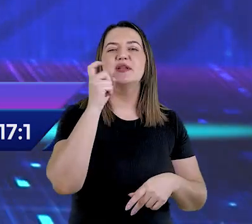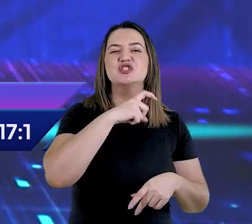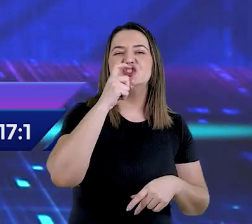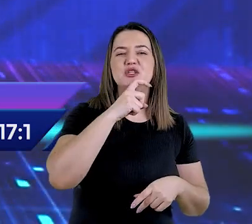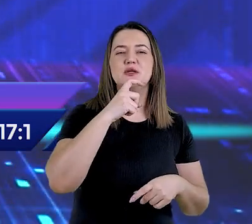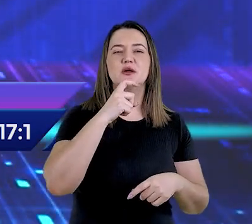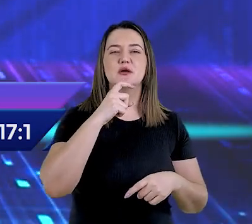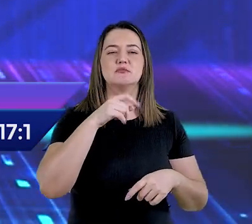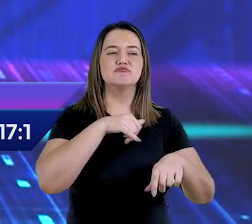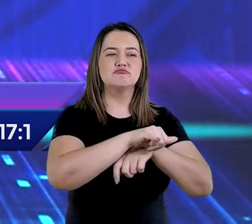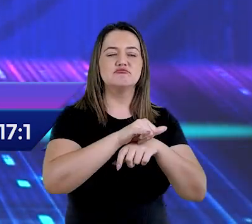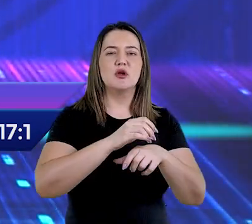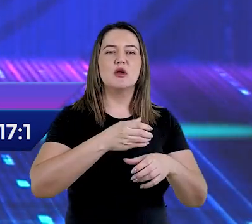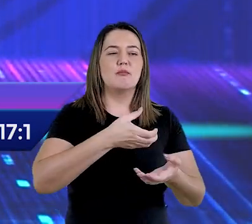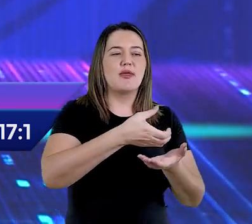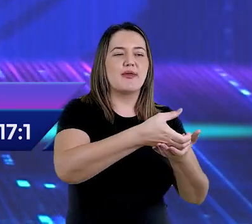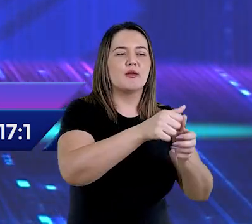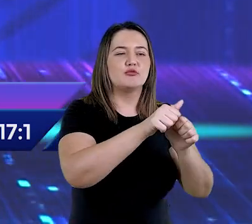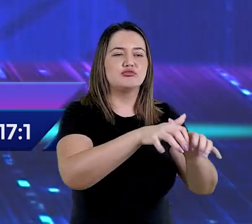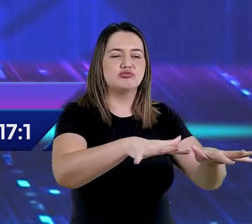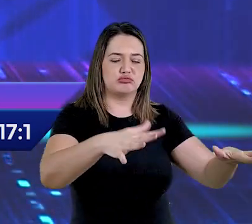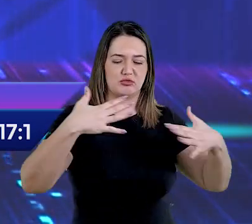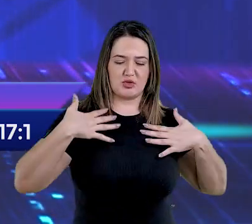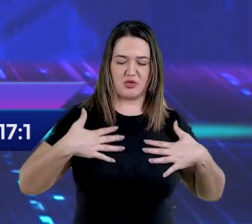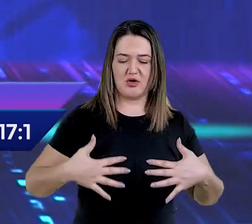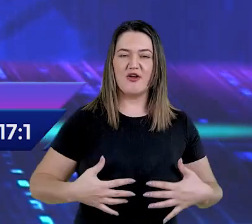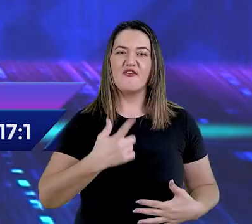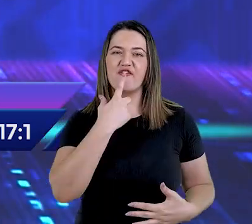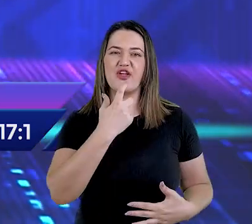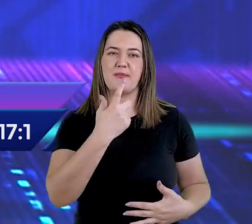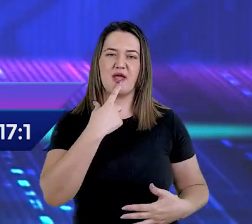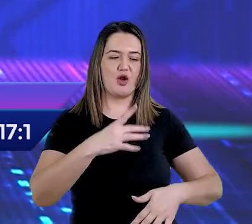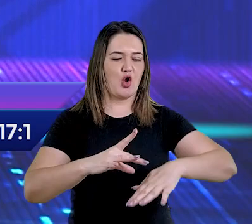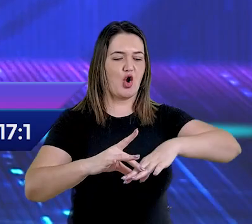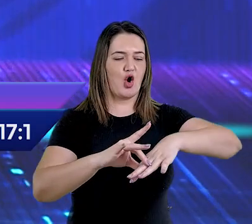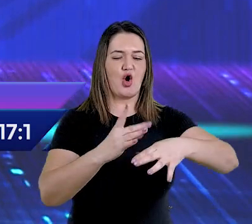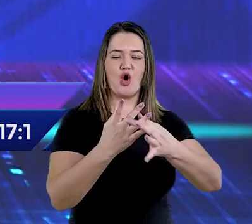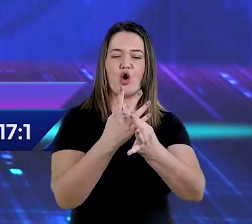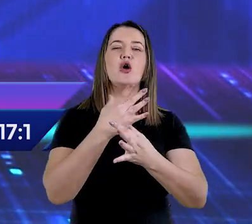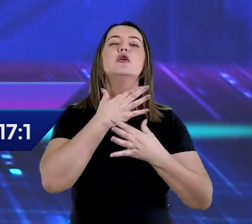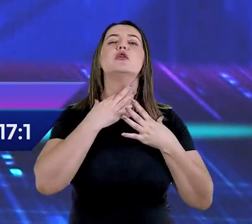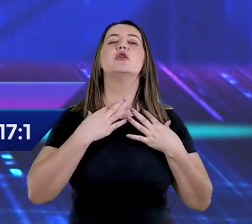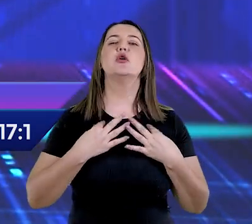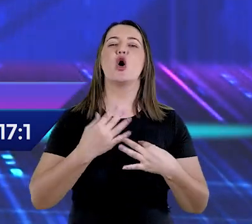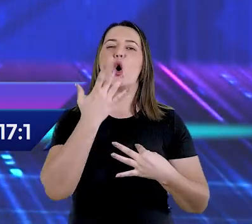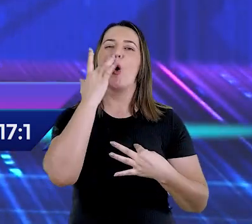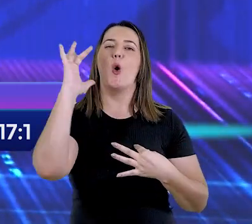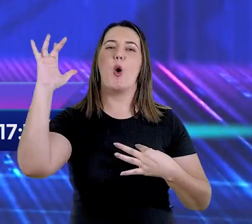4, achava-se a mulher vestida de púrpura, de escarlata, adornada de ouro, de pedras preciosas, de